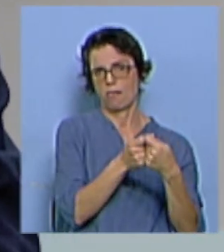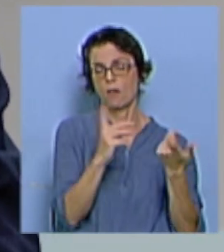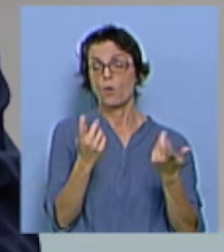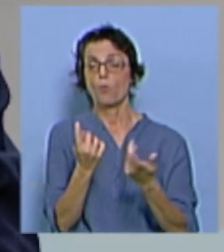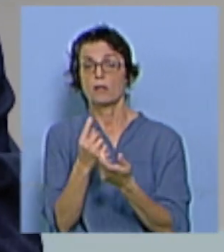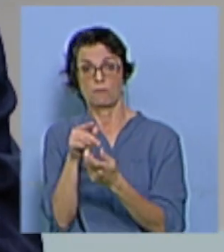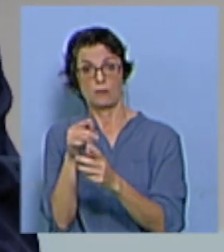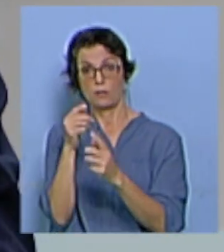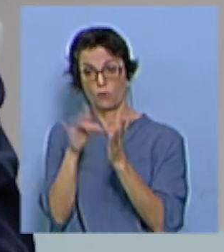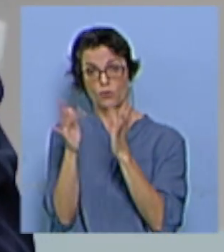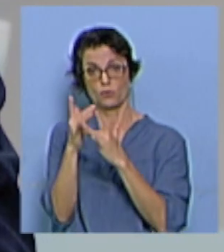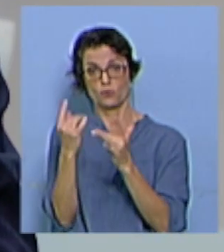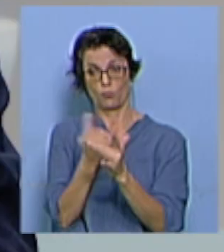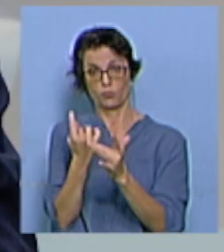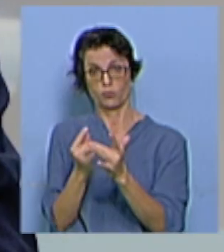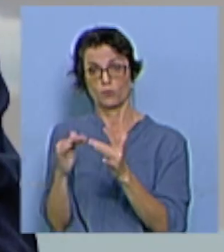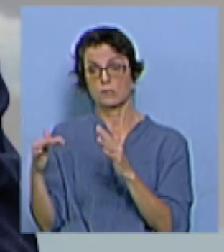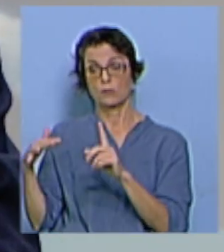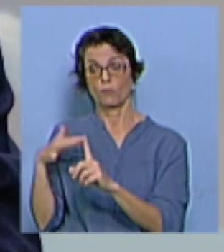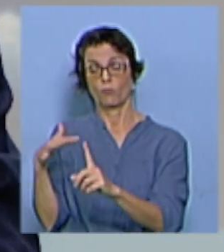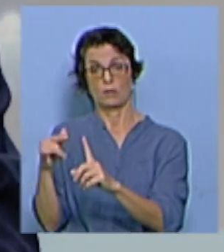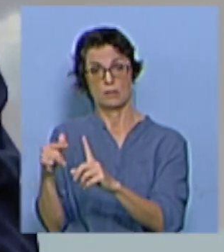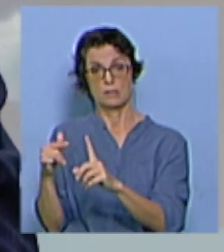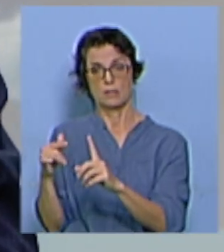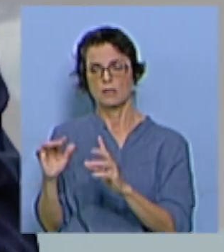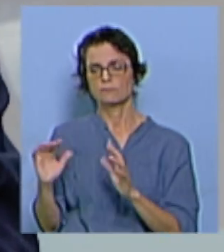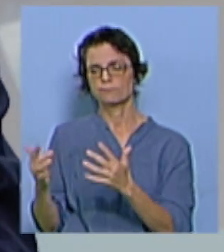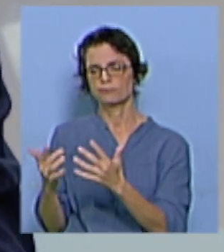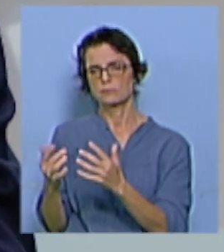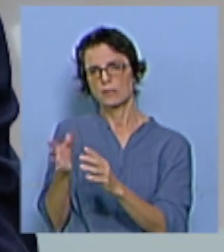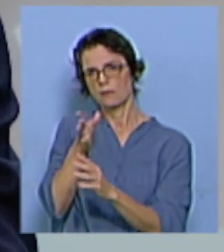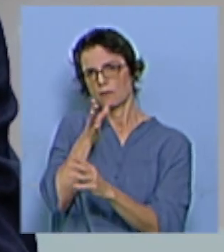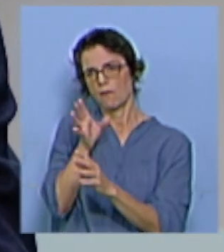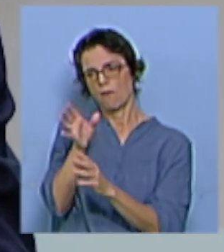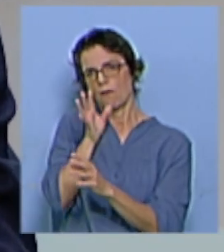com os discípulos, que já tinham mais tempo com ele, falava-lhes de outra